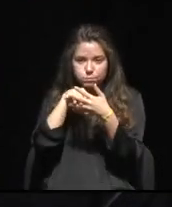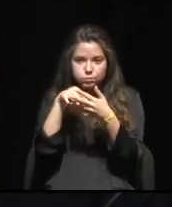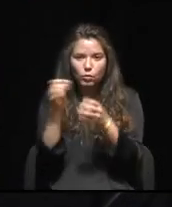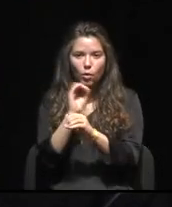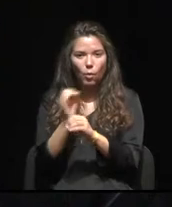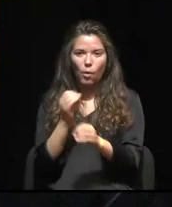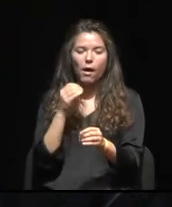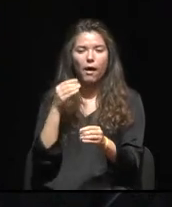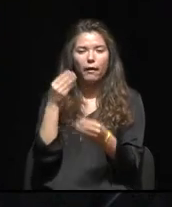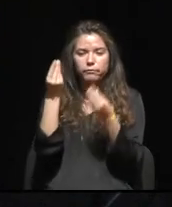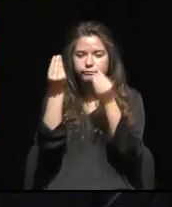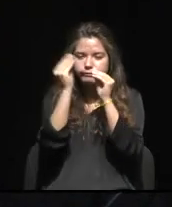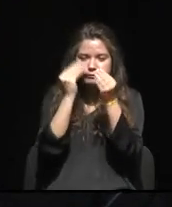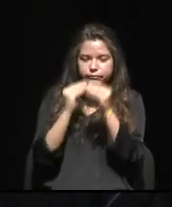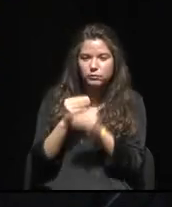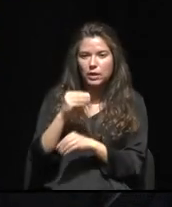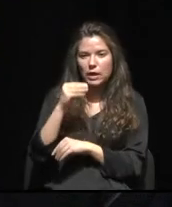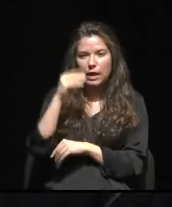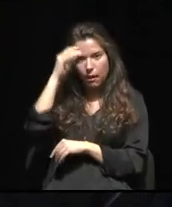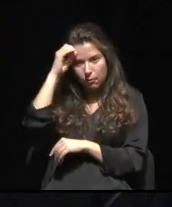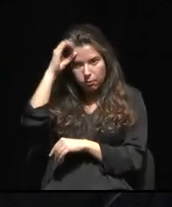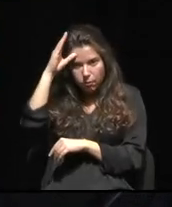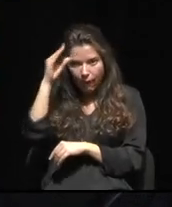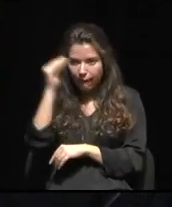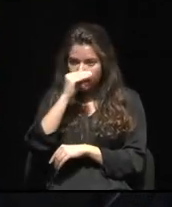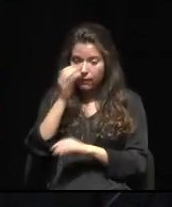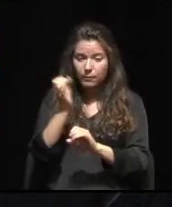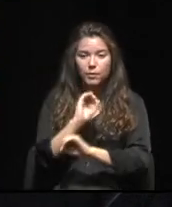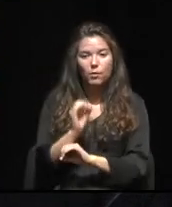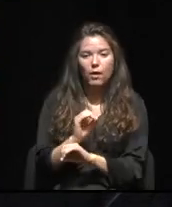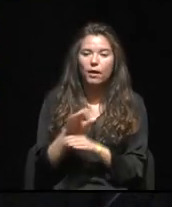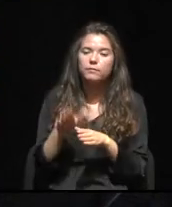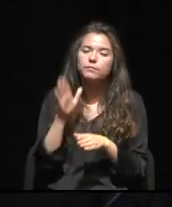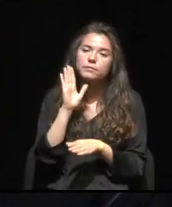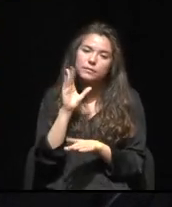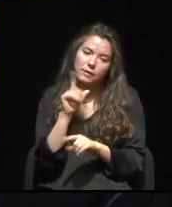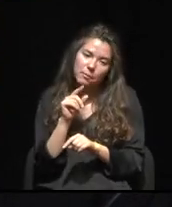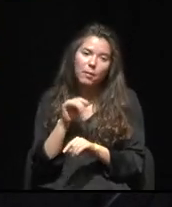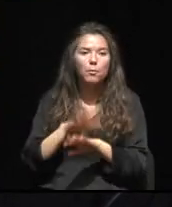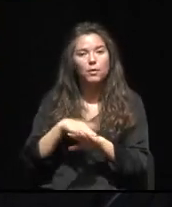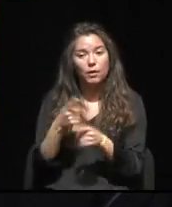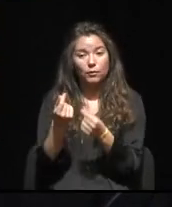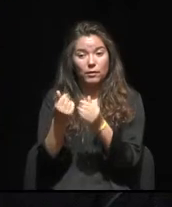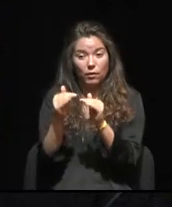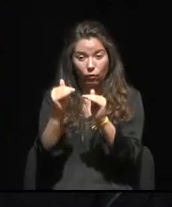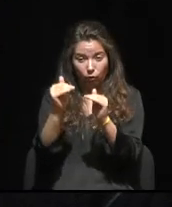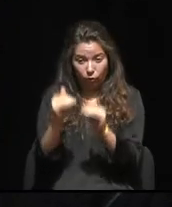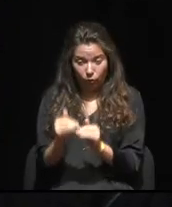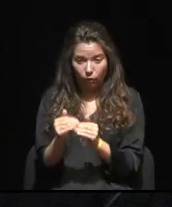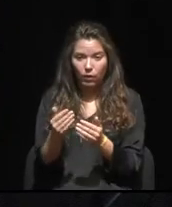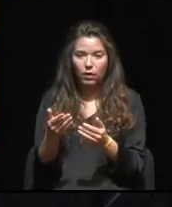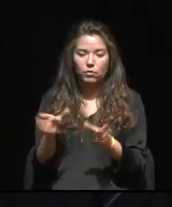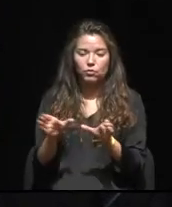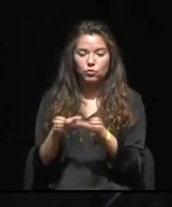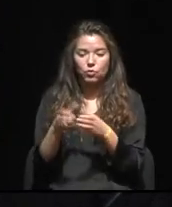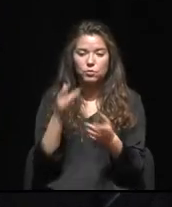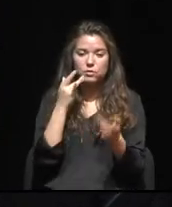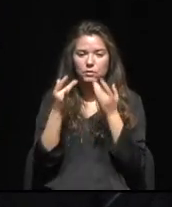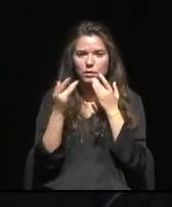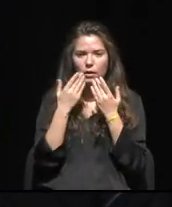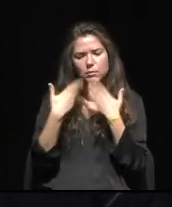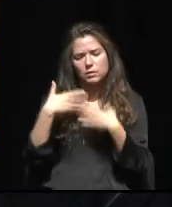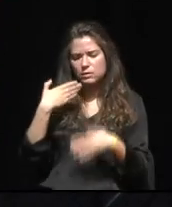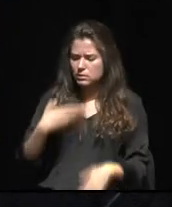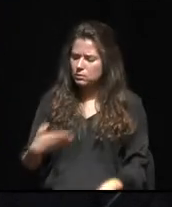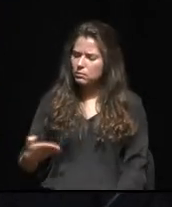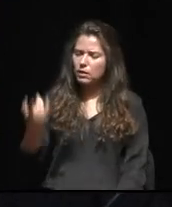sem photoshop e sem Inteligência Artificial apesar dos baixos orçamentos das companhias de teatro curiosamente na passada